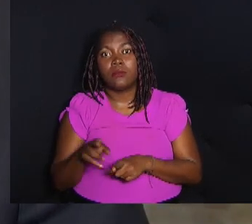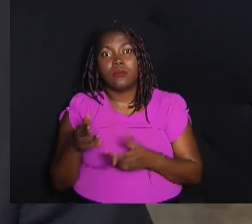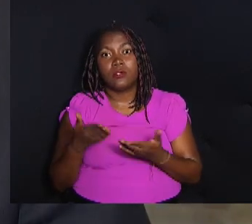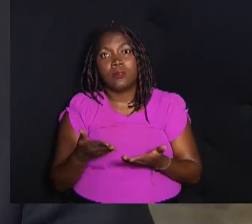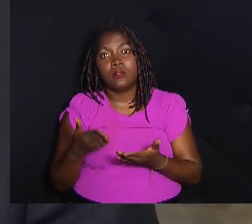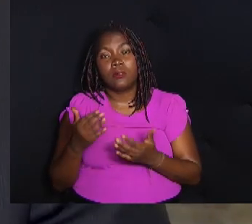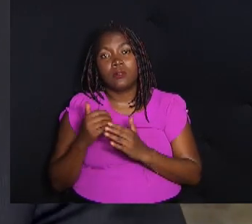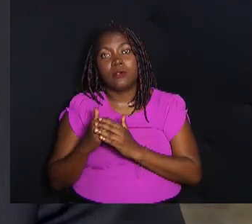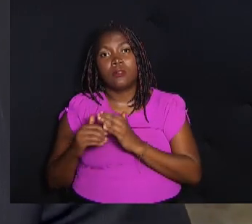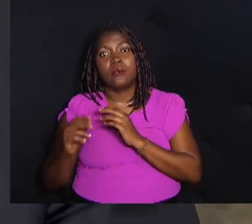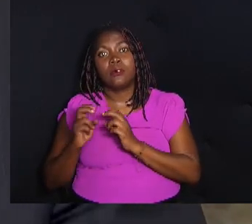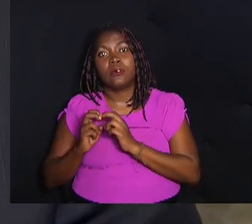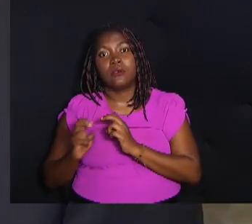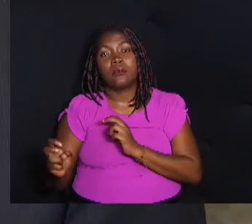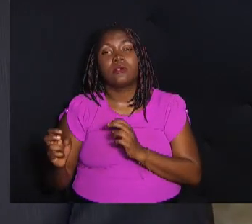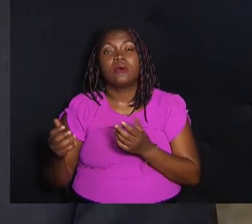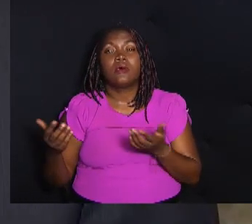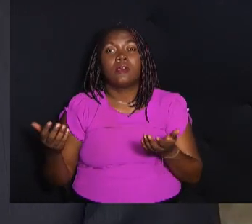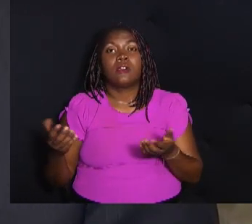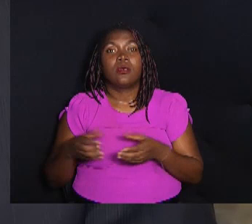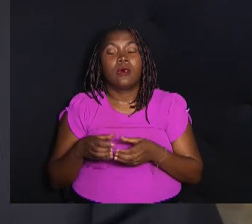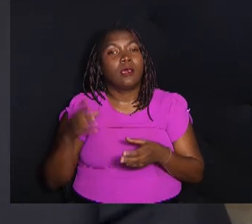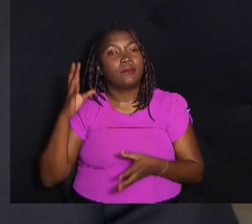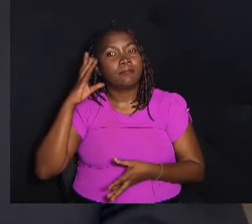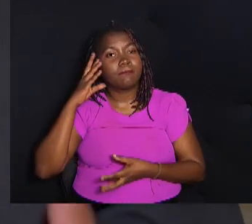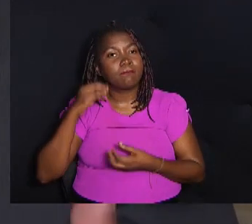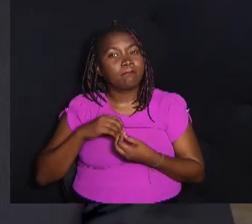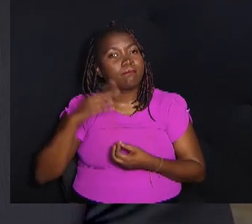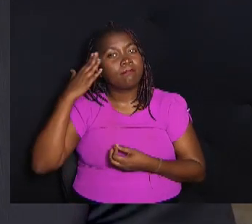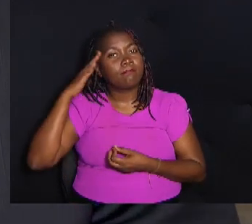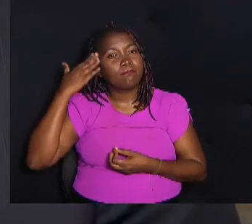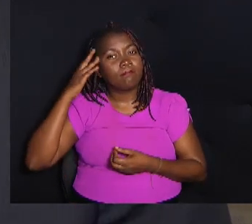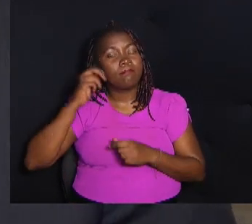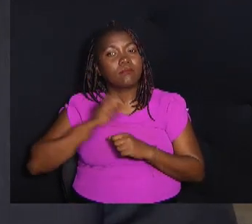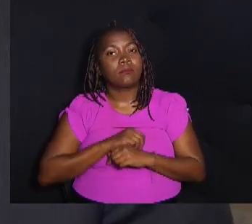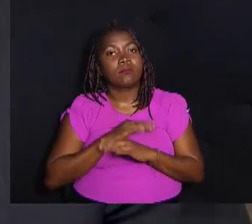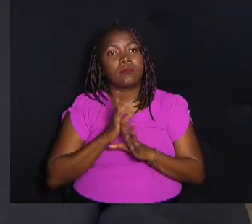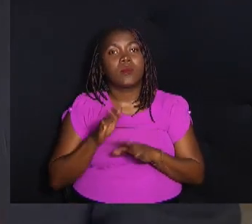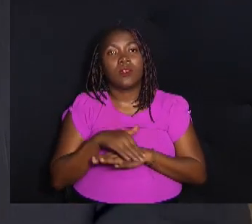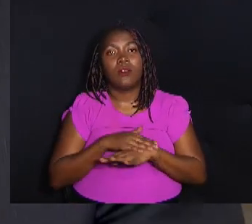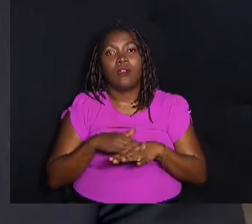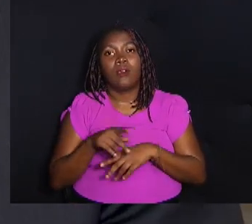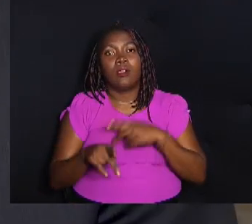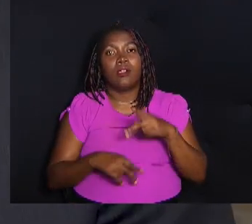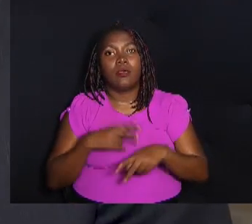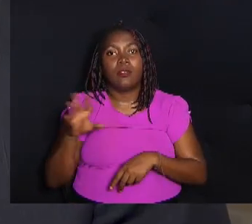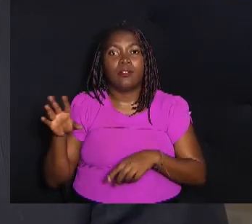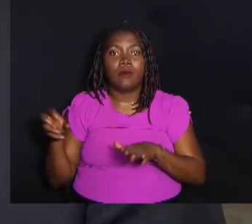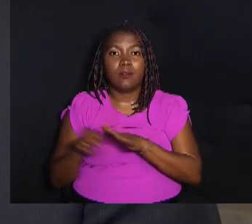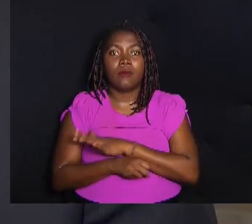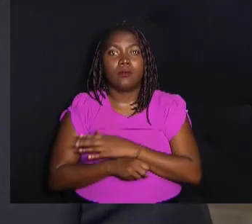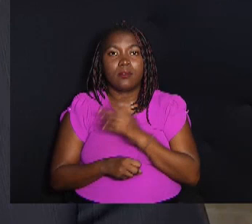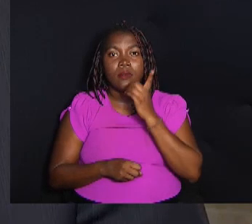a comissão teve esse papel de começar a entender melhor a situação conversar com a população trazer deputado